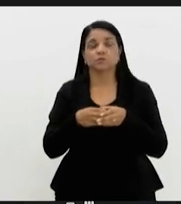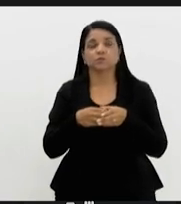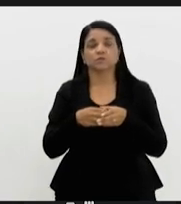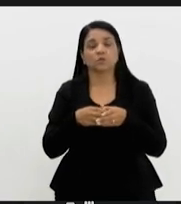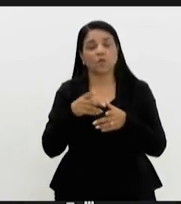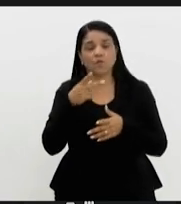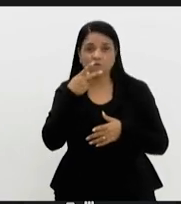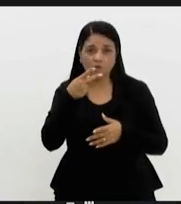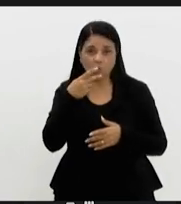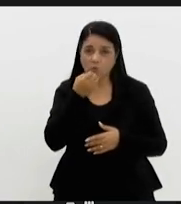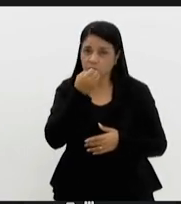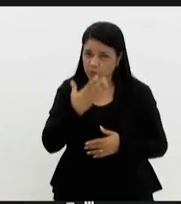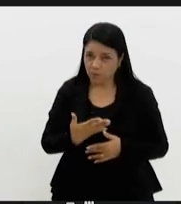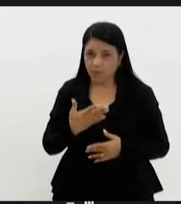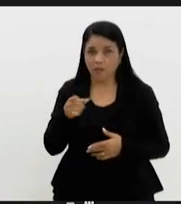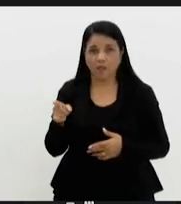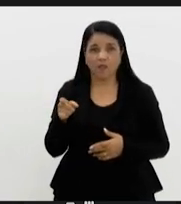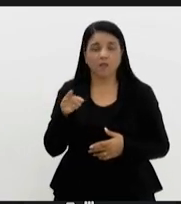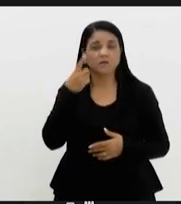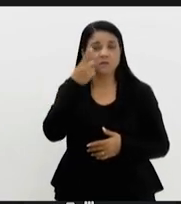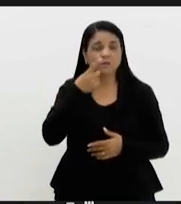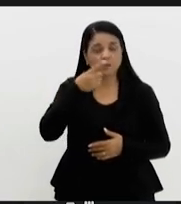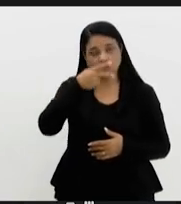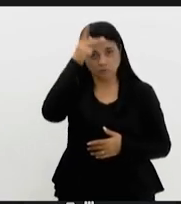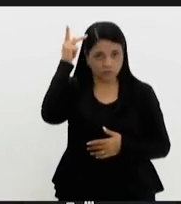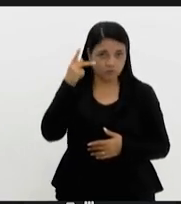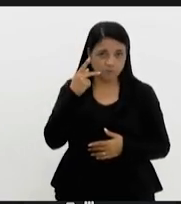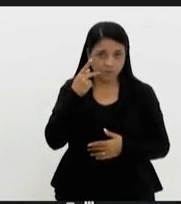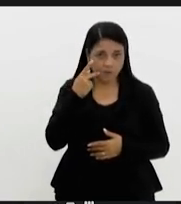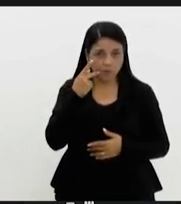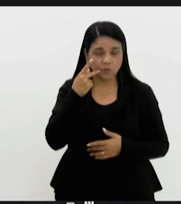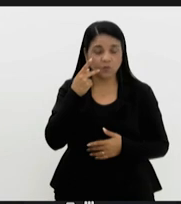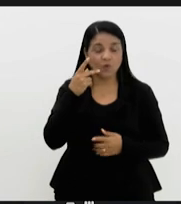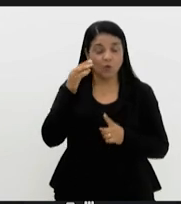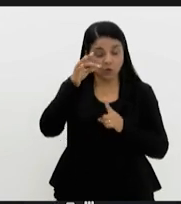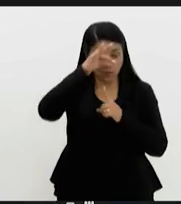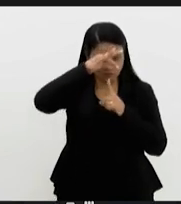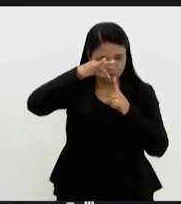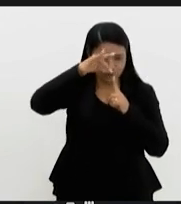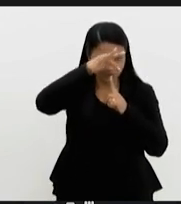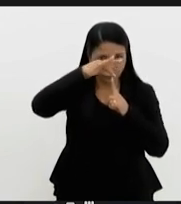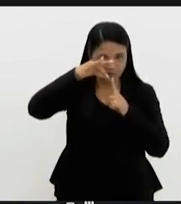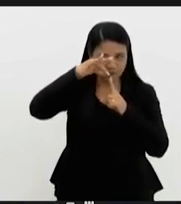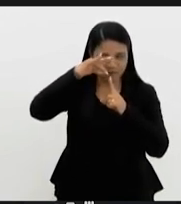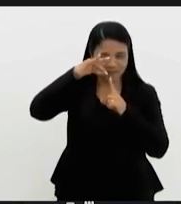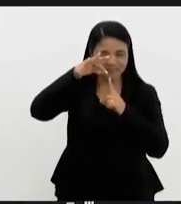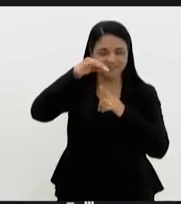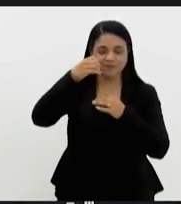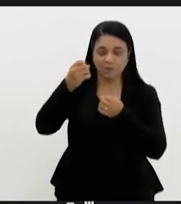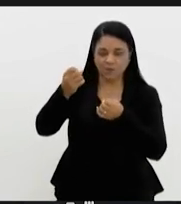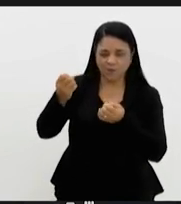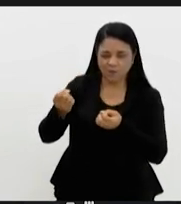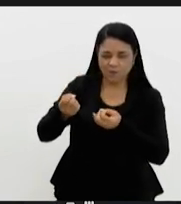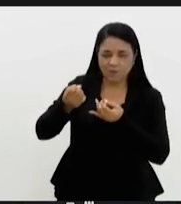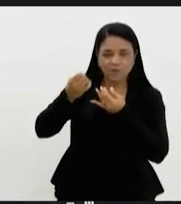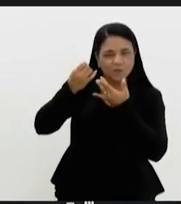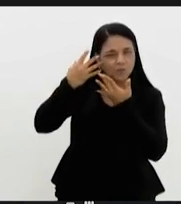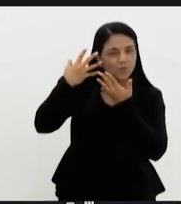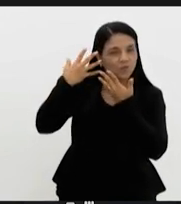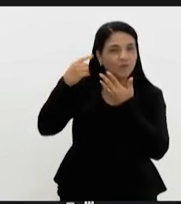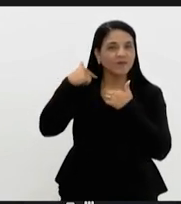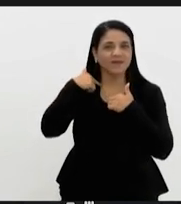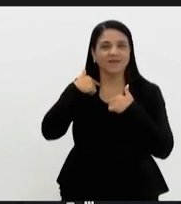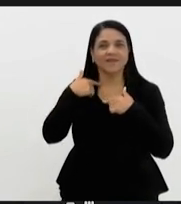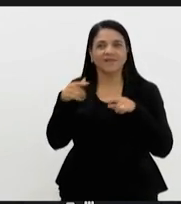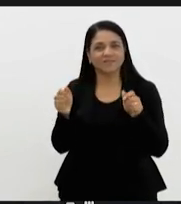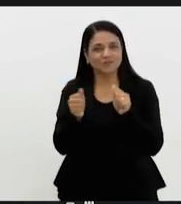o nosso deputado Luiz Paulo, o Espírito Santo sopra, né, de verdade também, e trabalhamos a quatro mãos para que